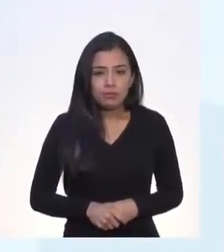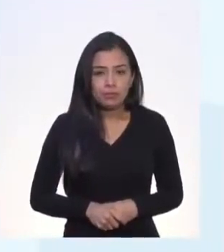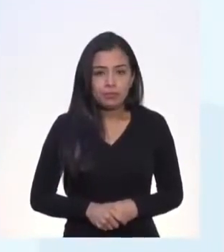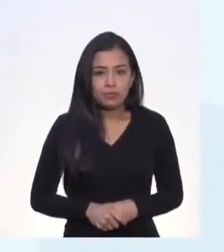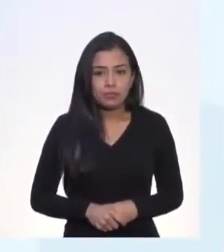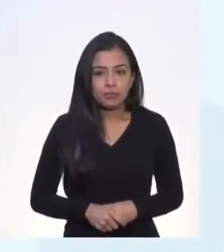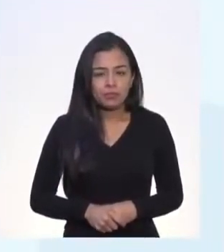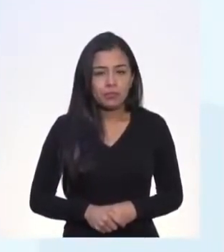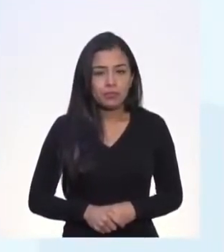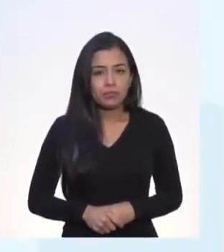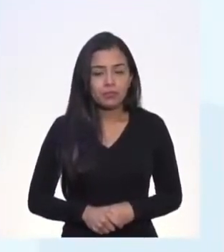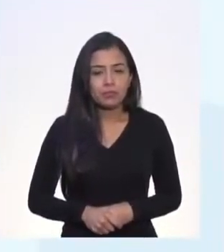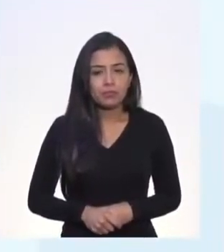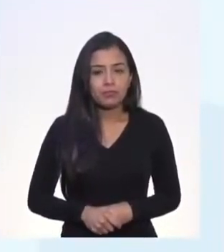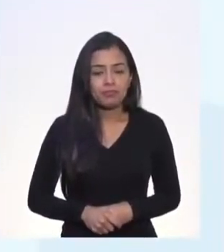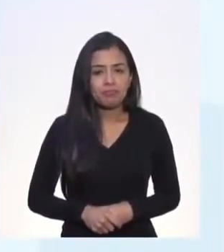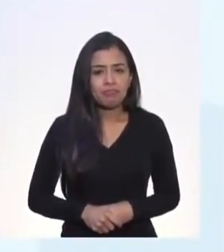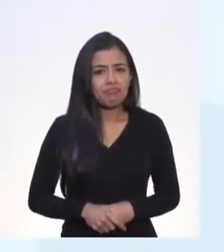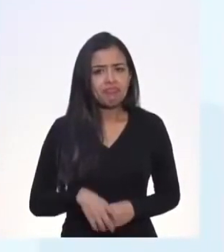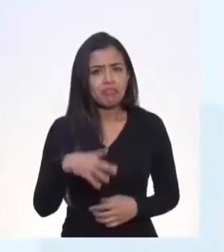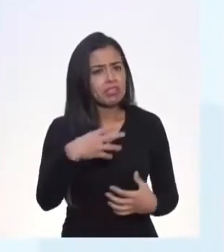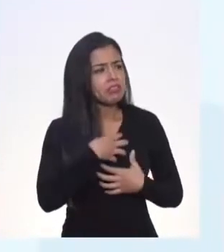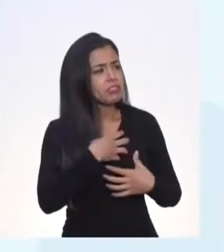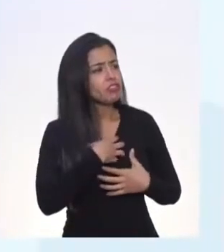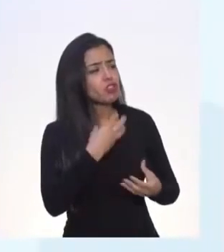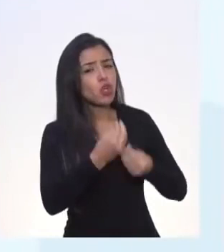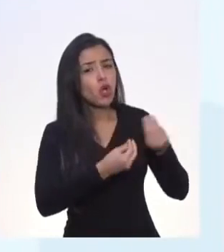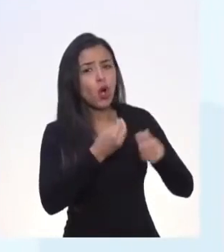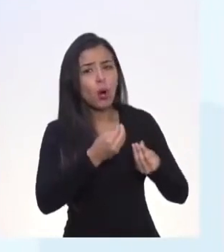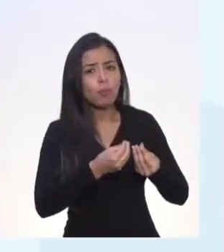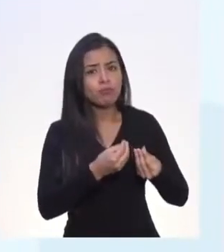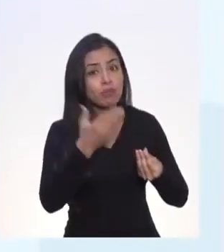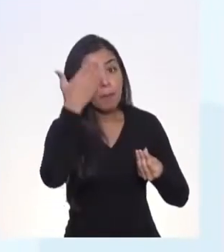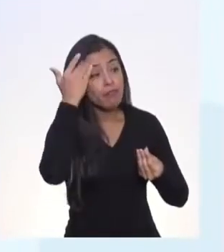Como você se sente podendo ser a primeira astronauta brasileira?